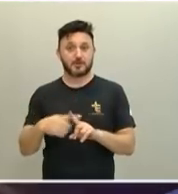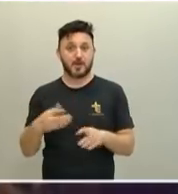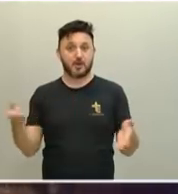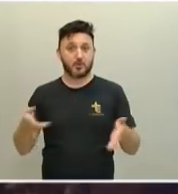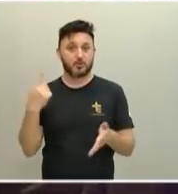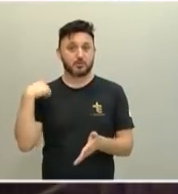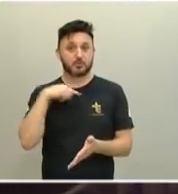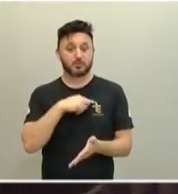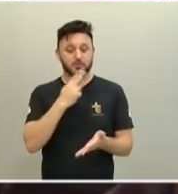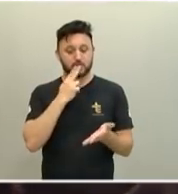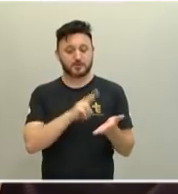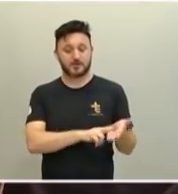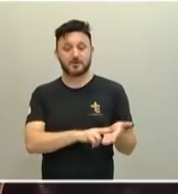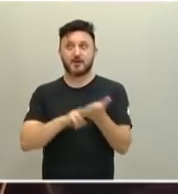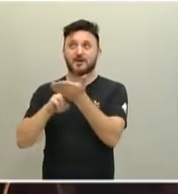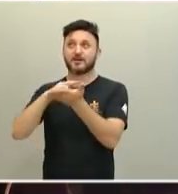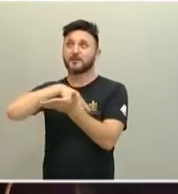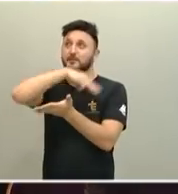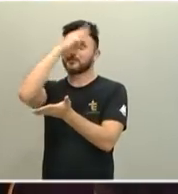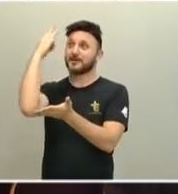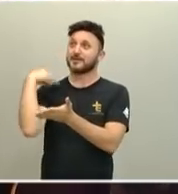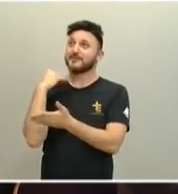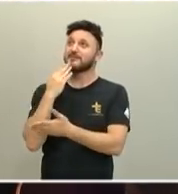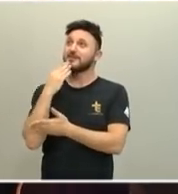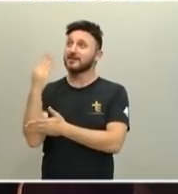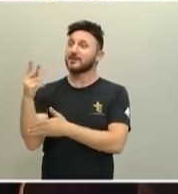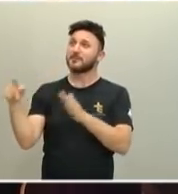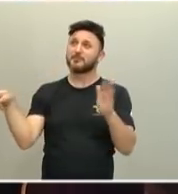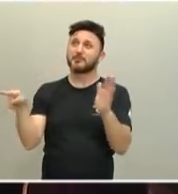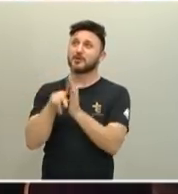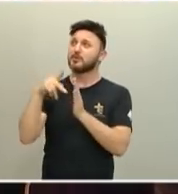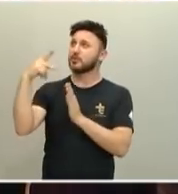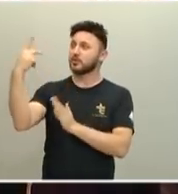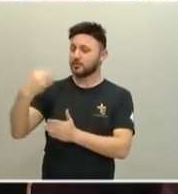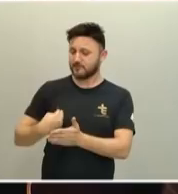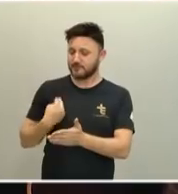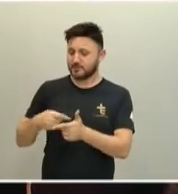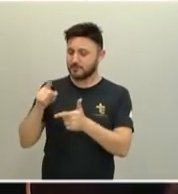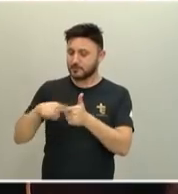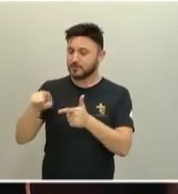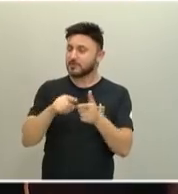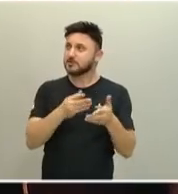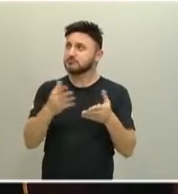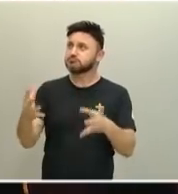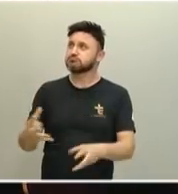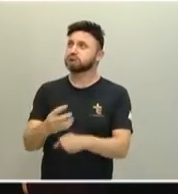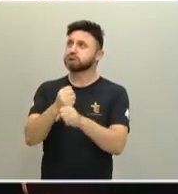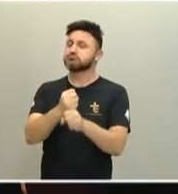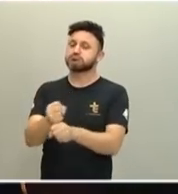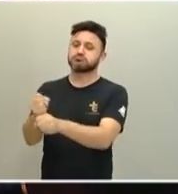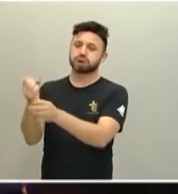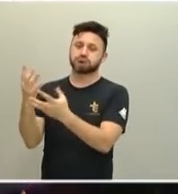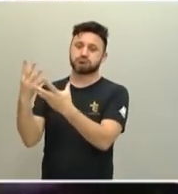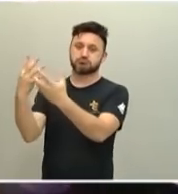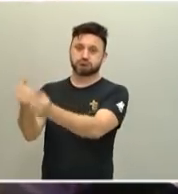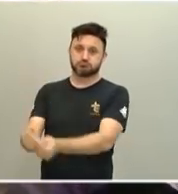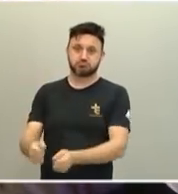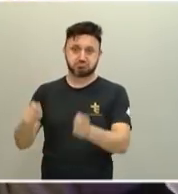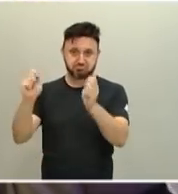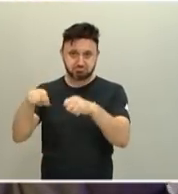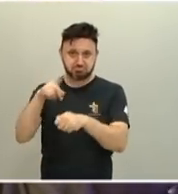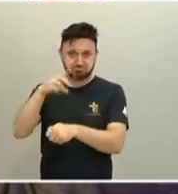agora selar isso e falar assim, ó, é de Maria de Nazaré. E chegando nas mãos dela, pode ter